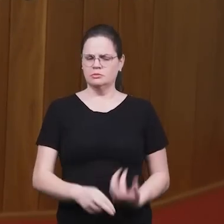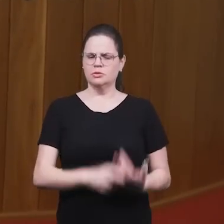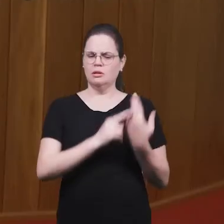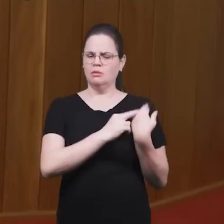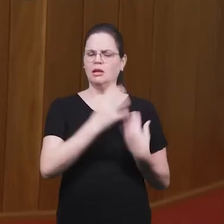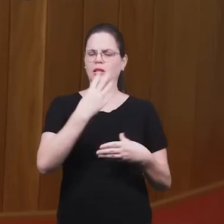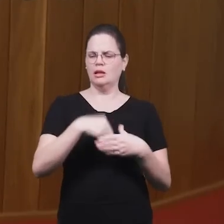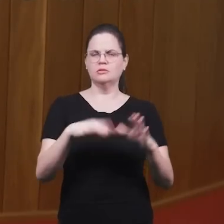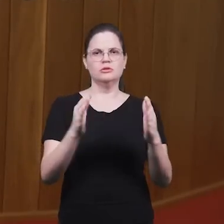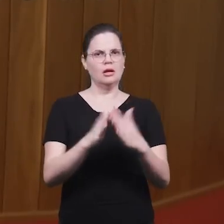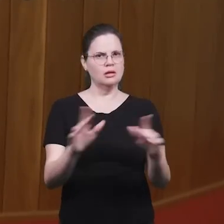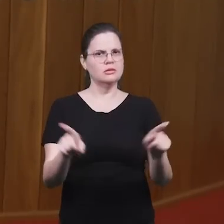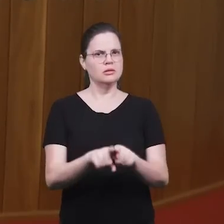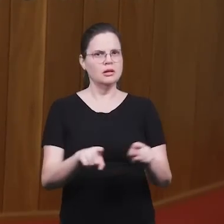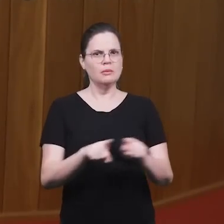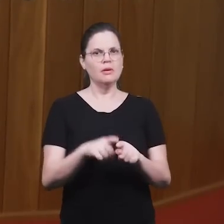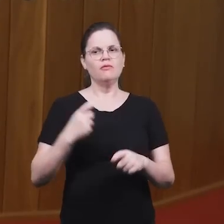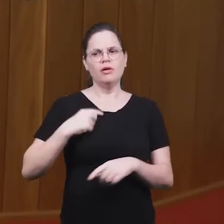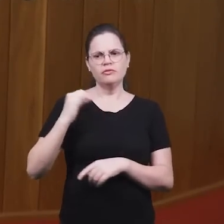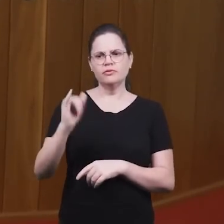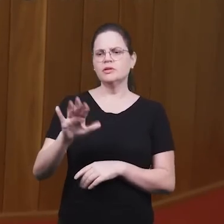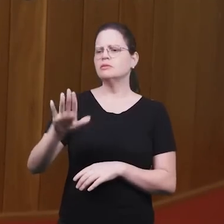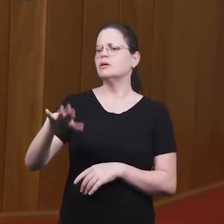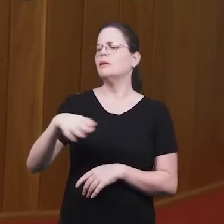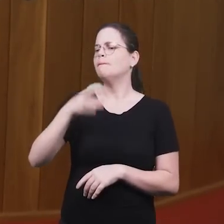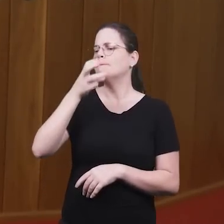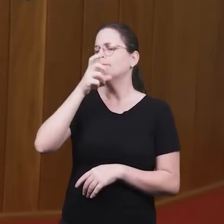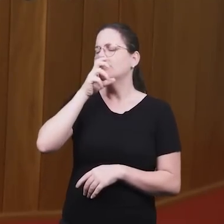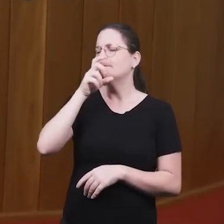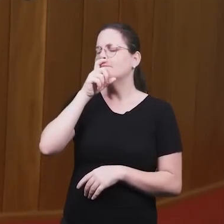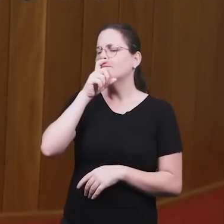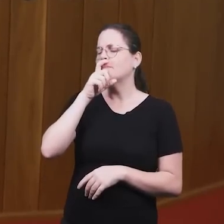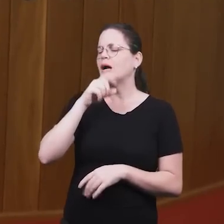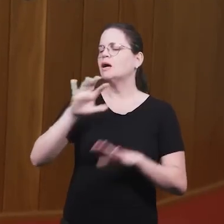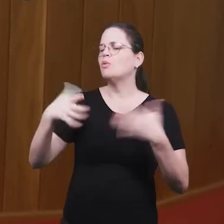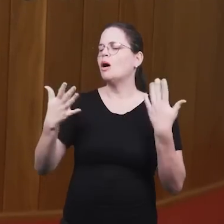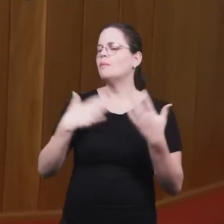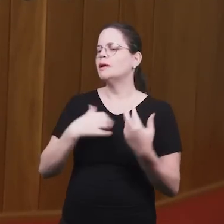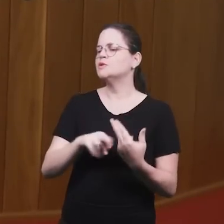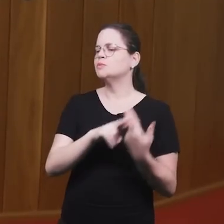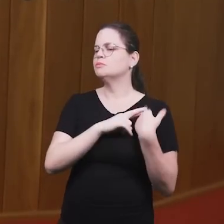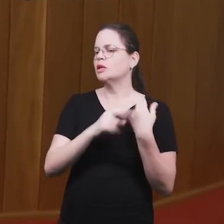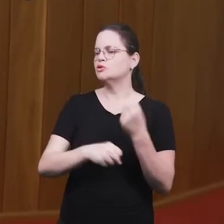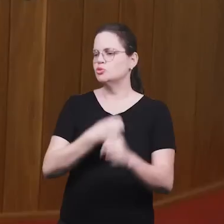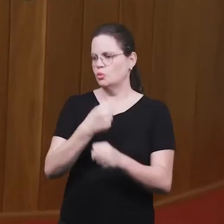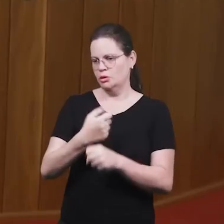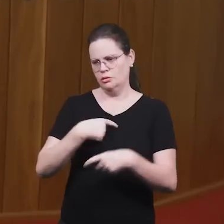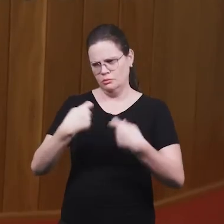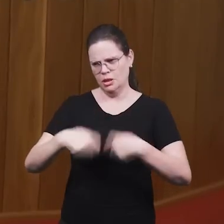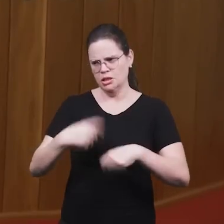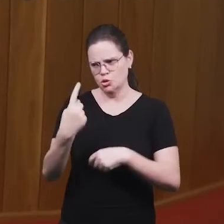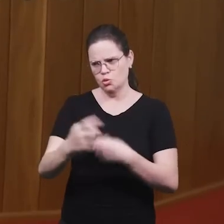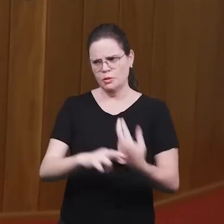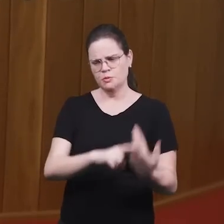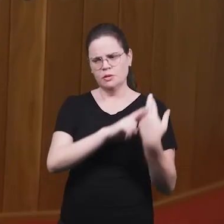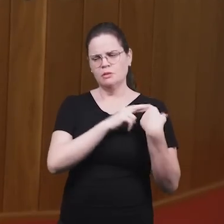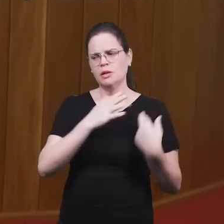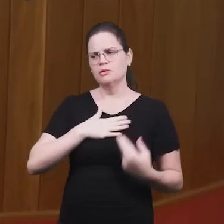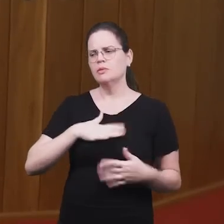tarefa, vai chegar em casa e vai dizer para a mamãe: qual a minha tarefa esse ano? Que eu aprendi que eu tenho que ter